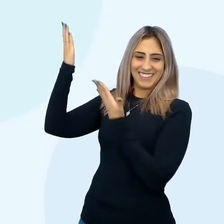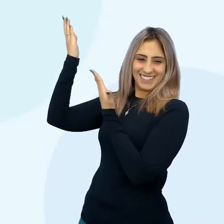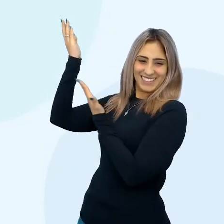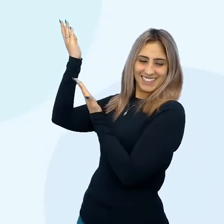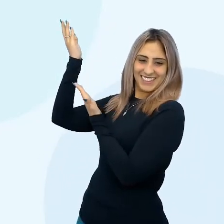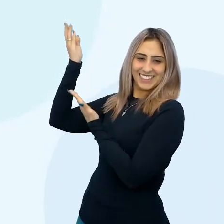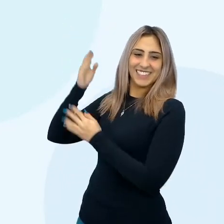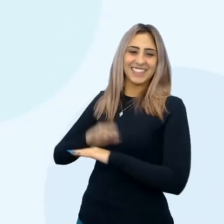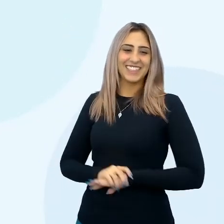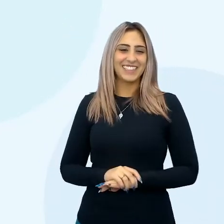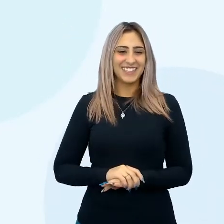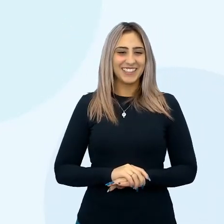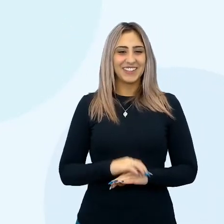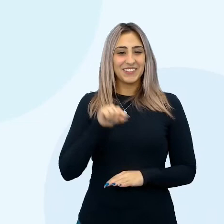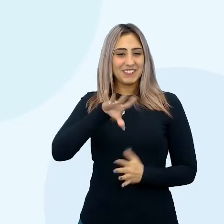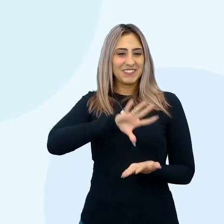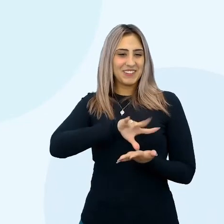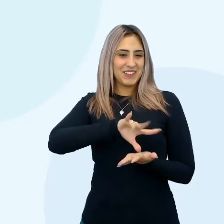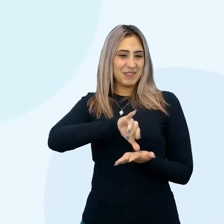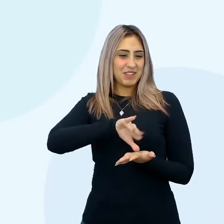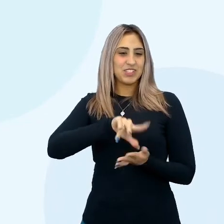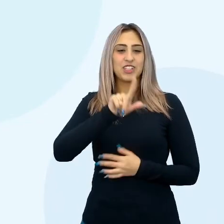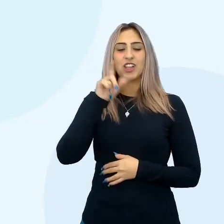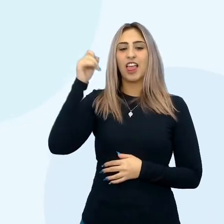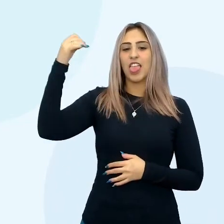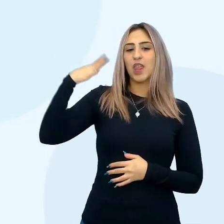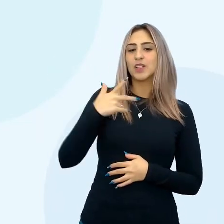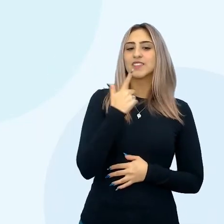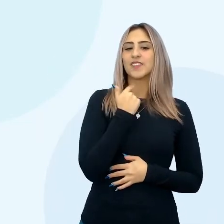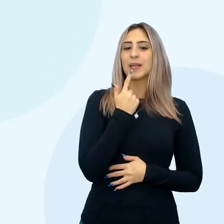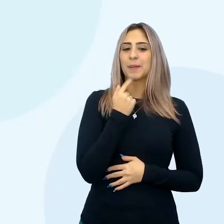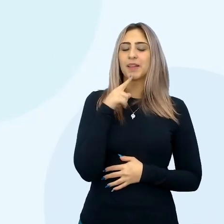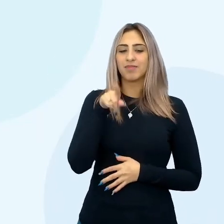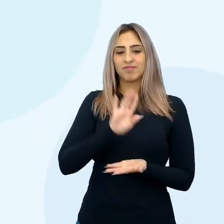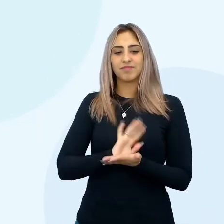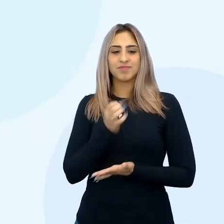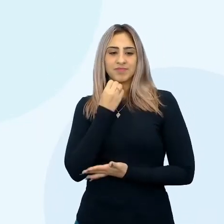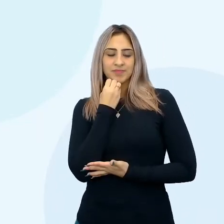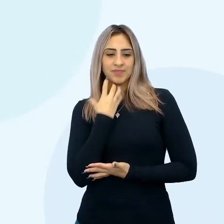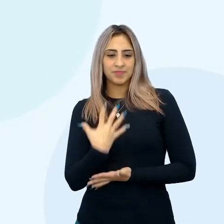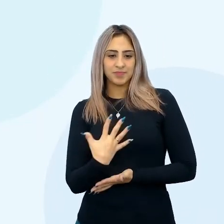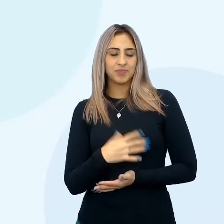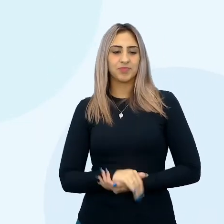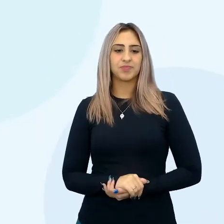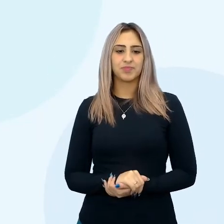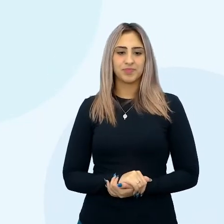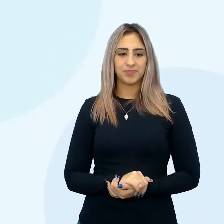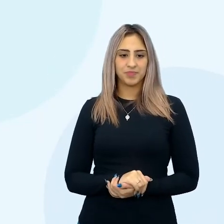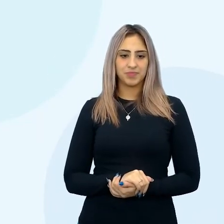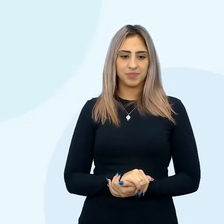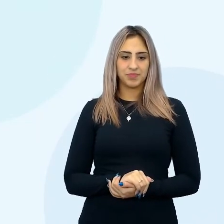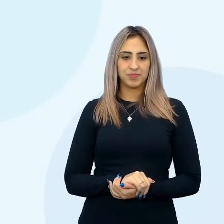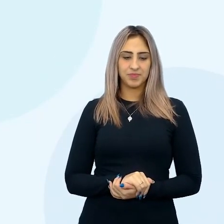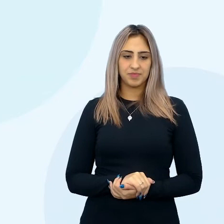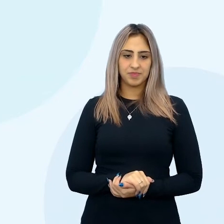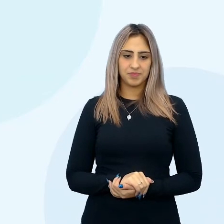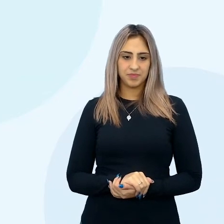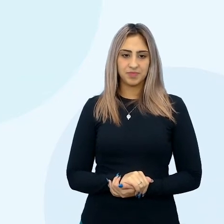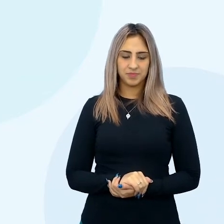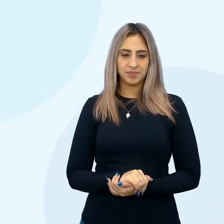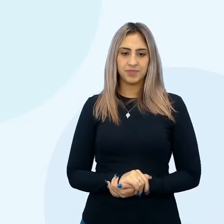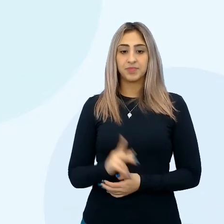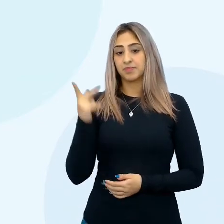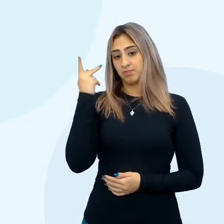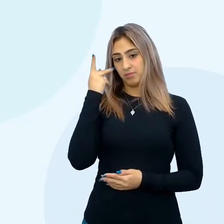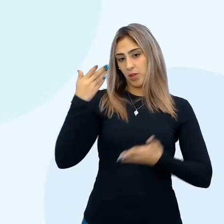não assisti. Esse filme aí, ele dói de tão bom, viu? É de 68, mas assim, é espetacular.